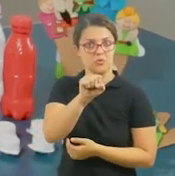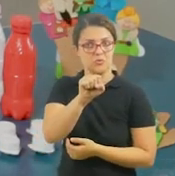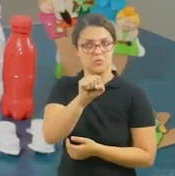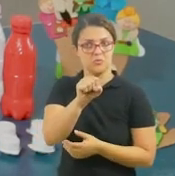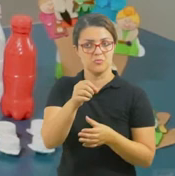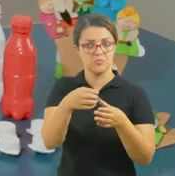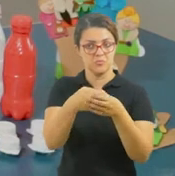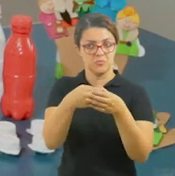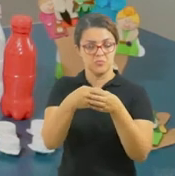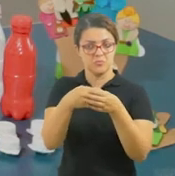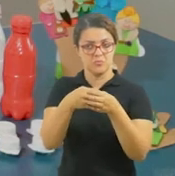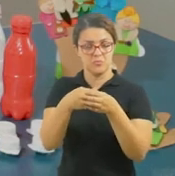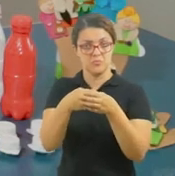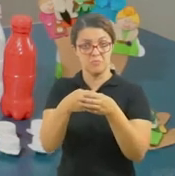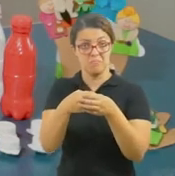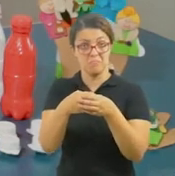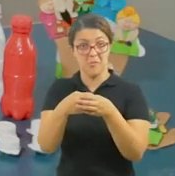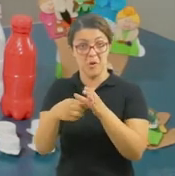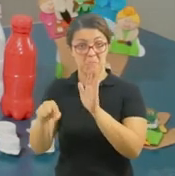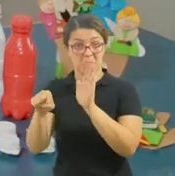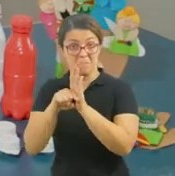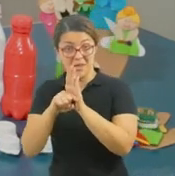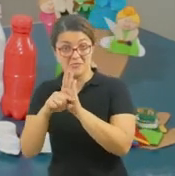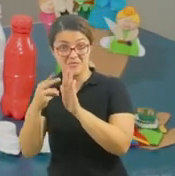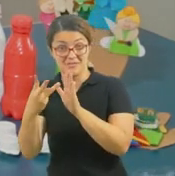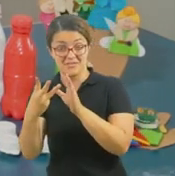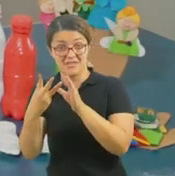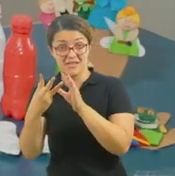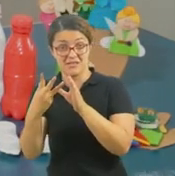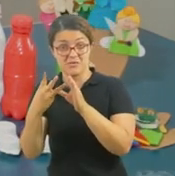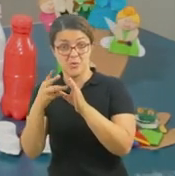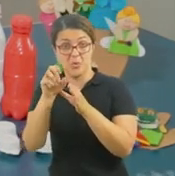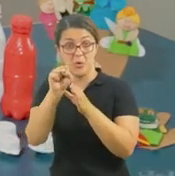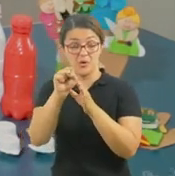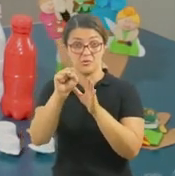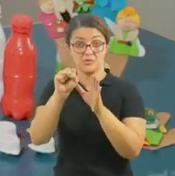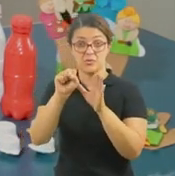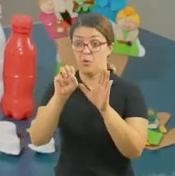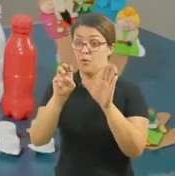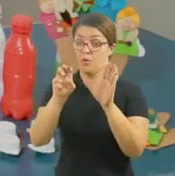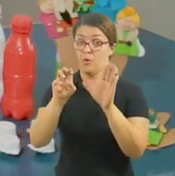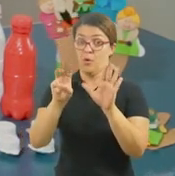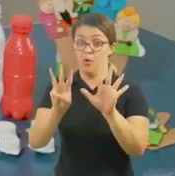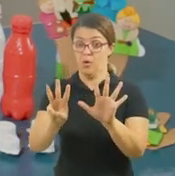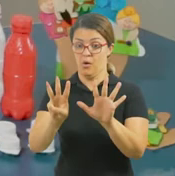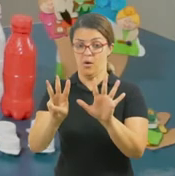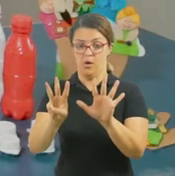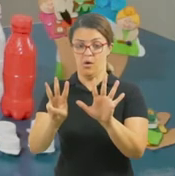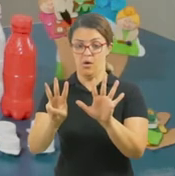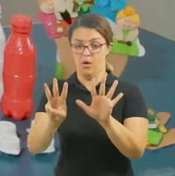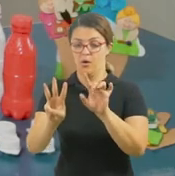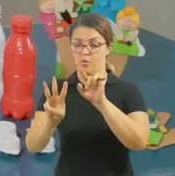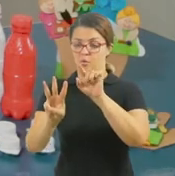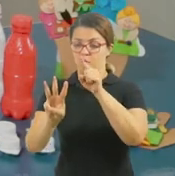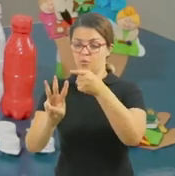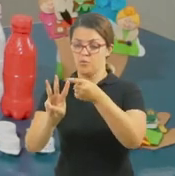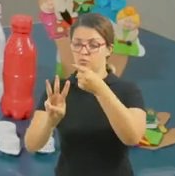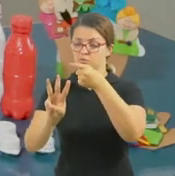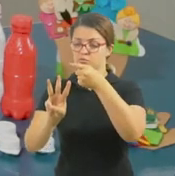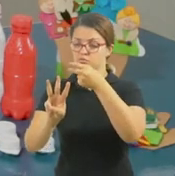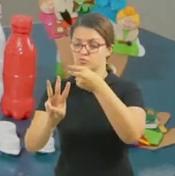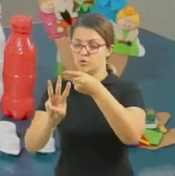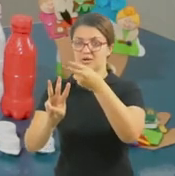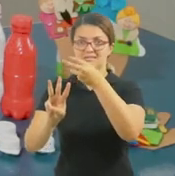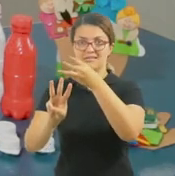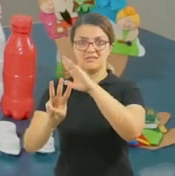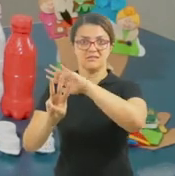8. Igual esse número aqui. Menos 3. Agora, eu vou tirar 3. Então, 1, 2, 3.